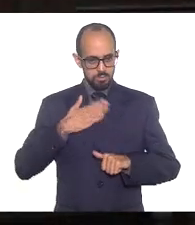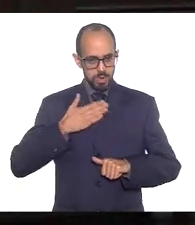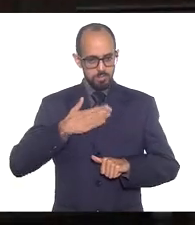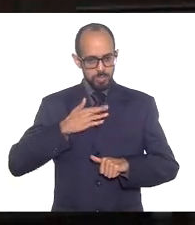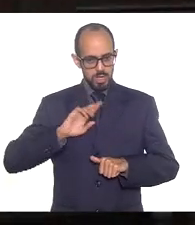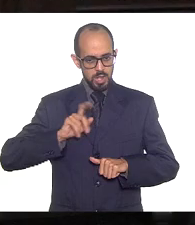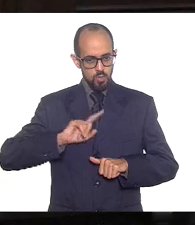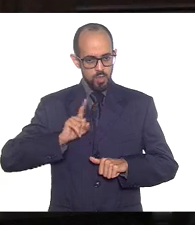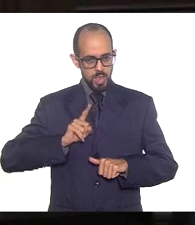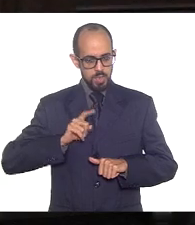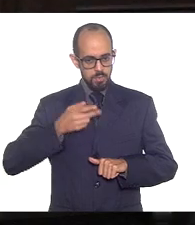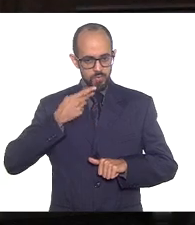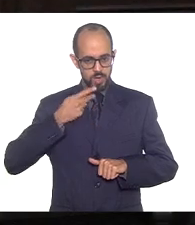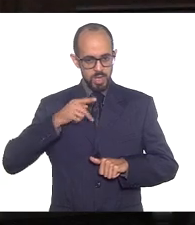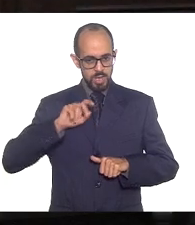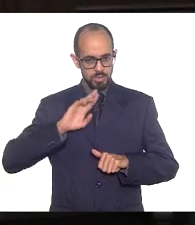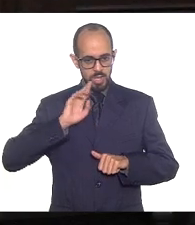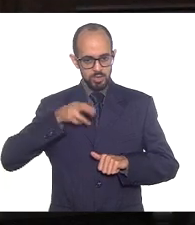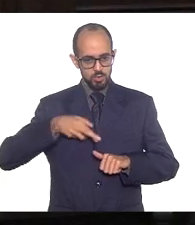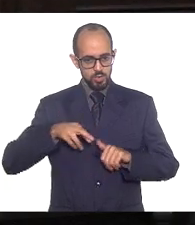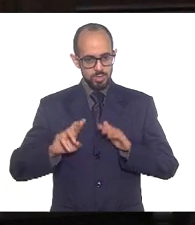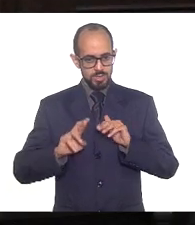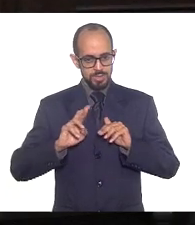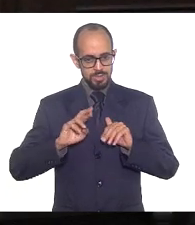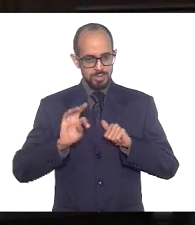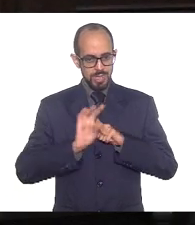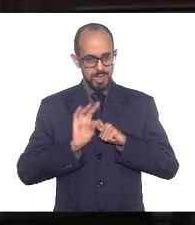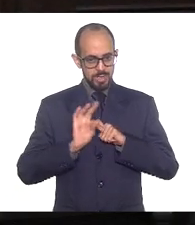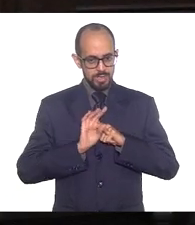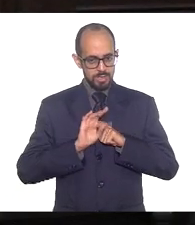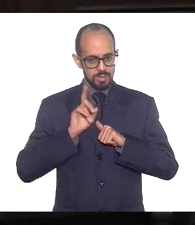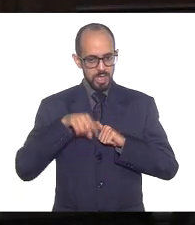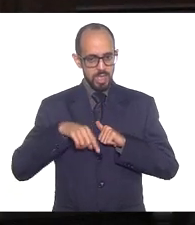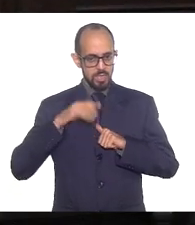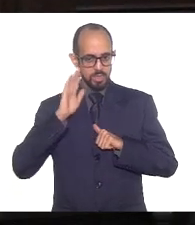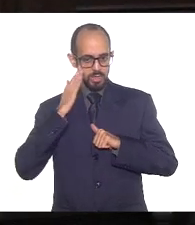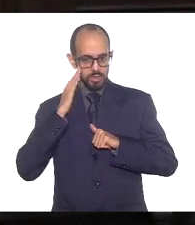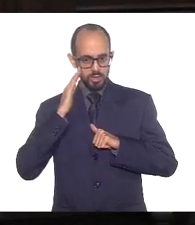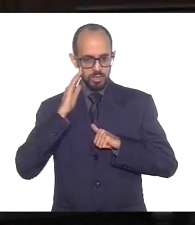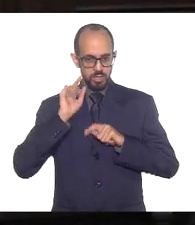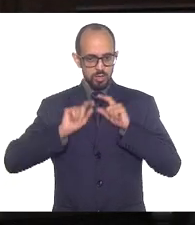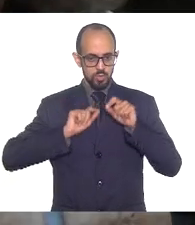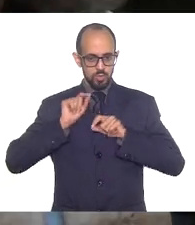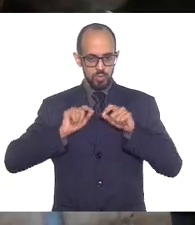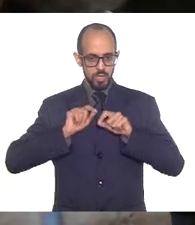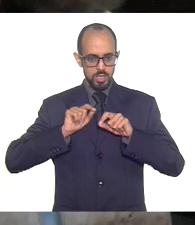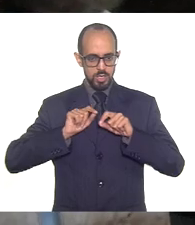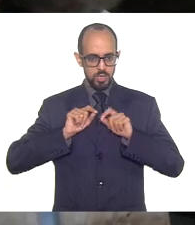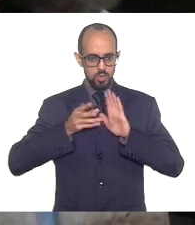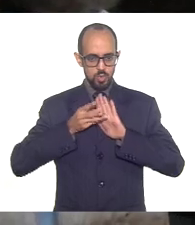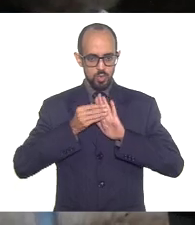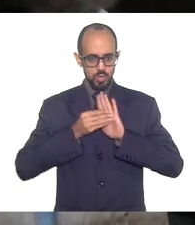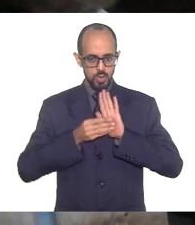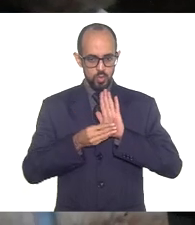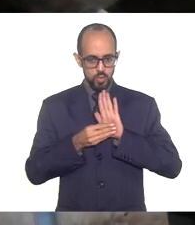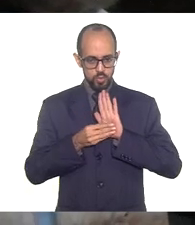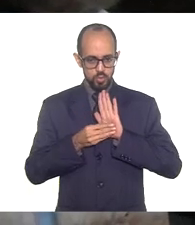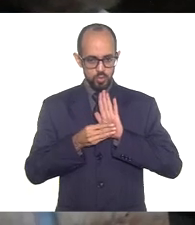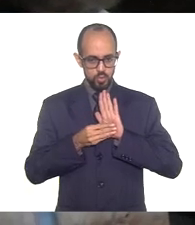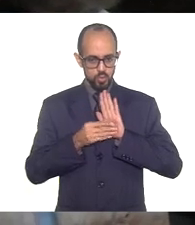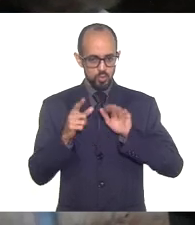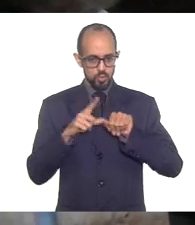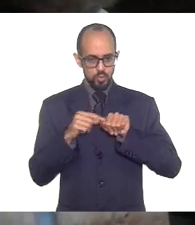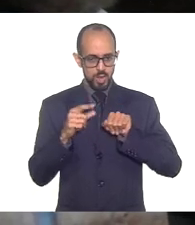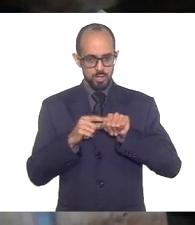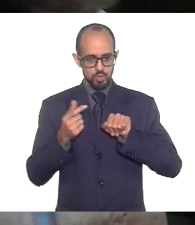Tratar deste mérito mas as razões técnicas do vento por entender que a matéria e o